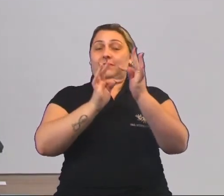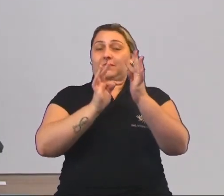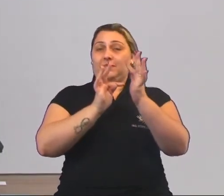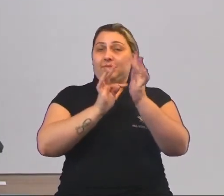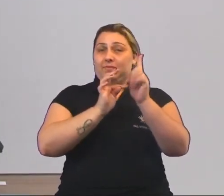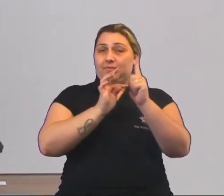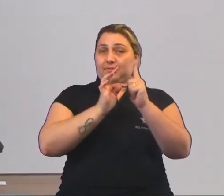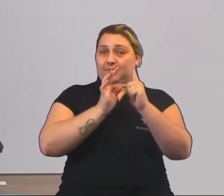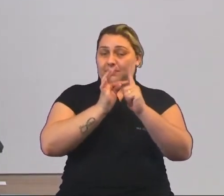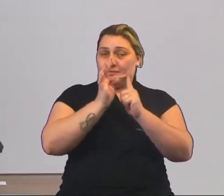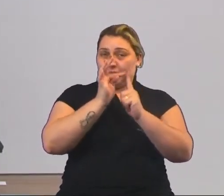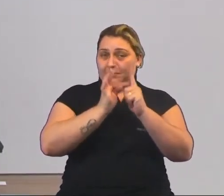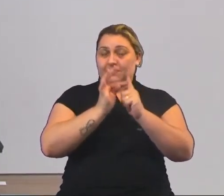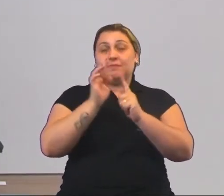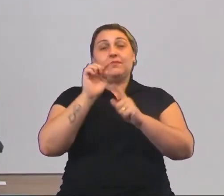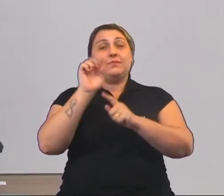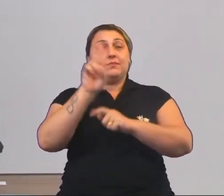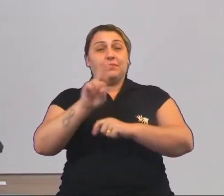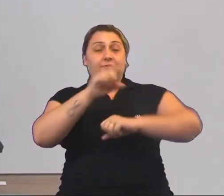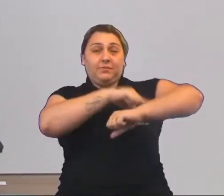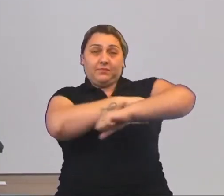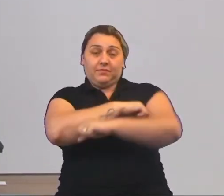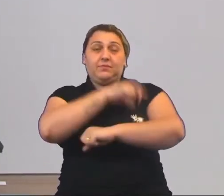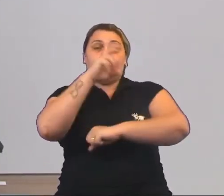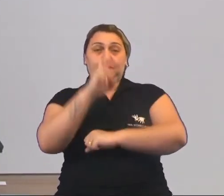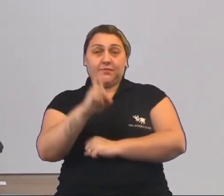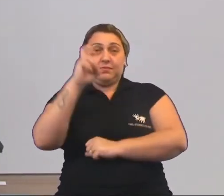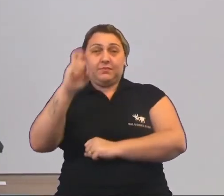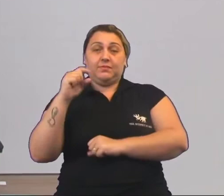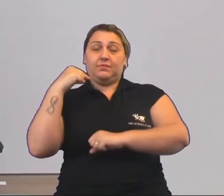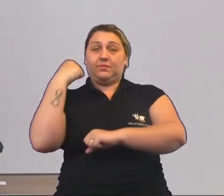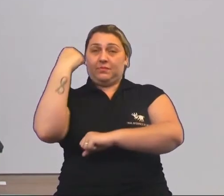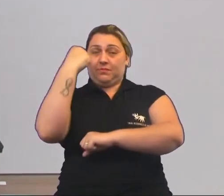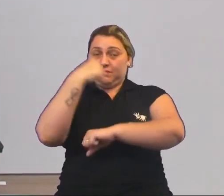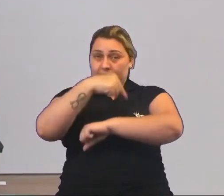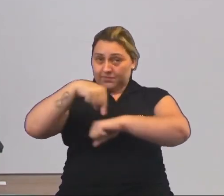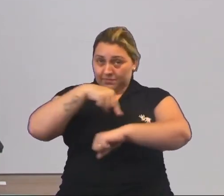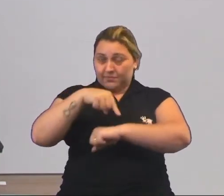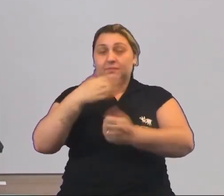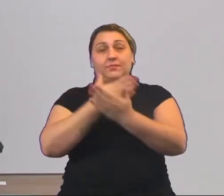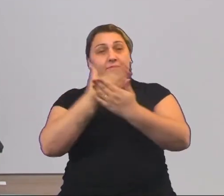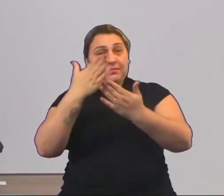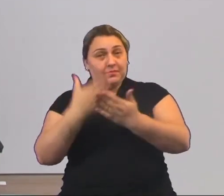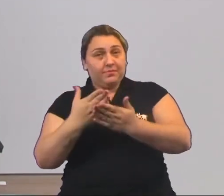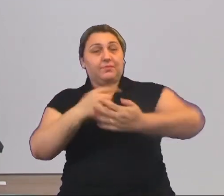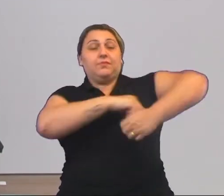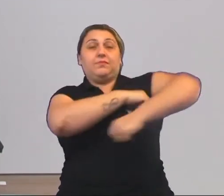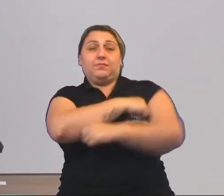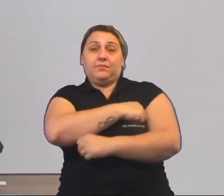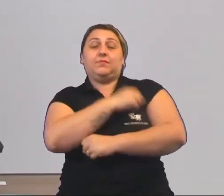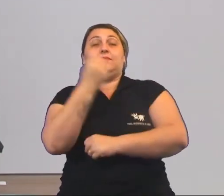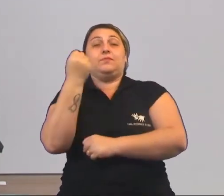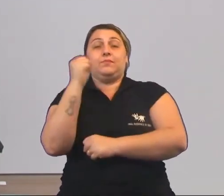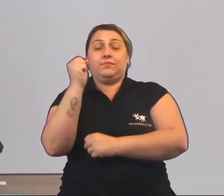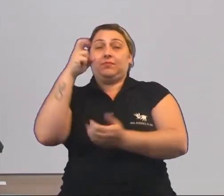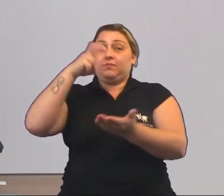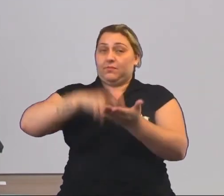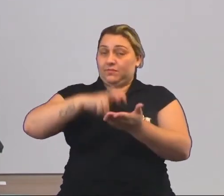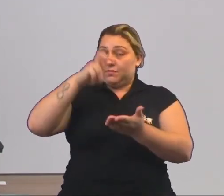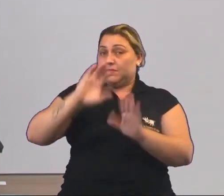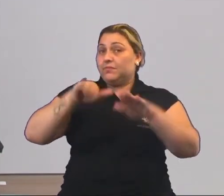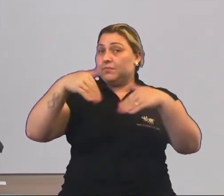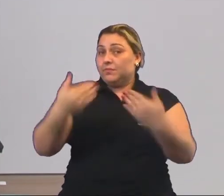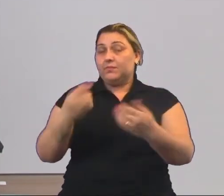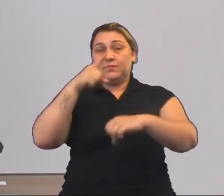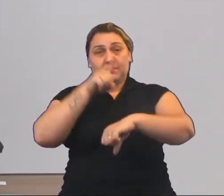5 horas. Ou seja, de 5 em 5 horas, ela vai começar a verificar 8 horas da manhã.